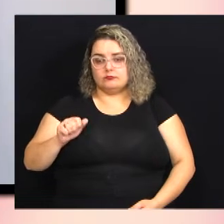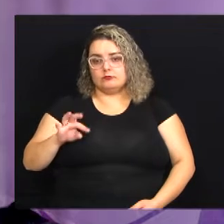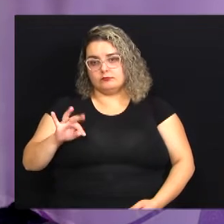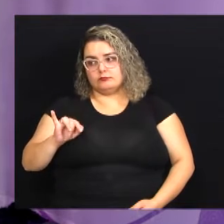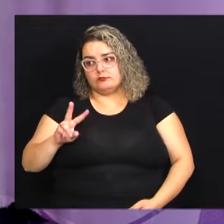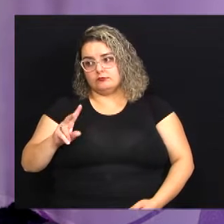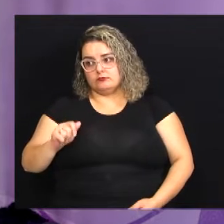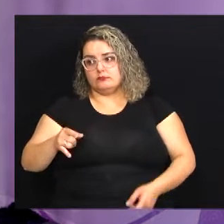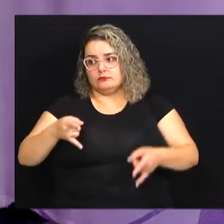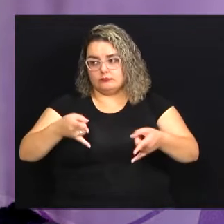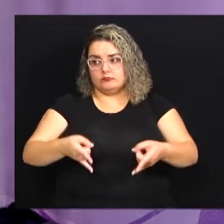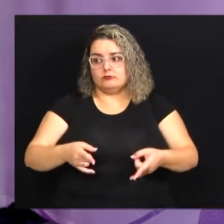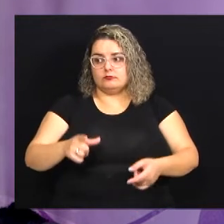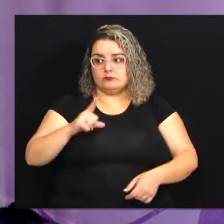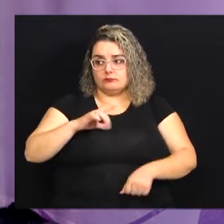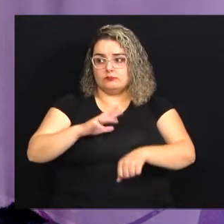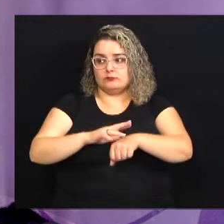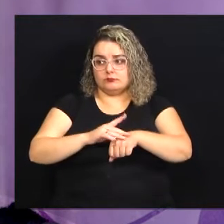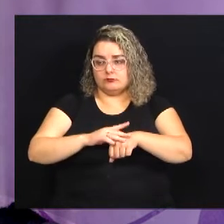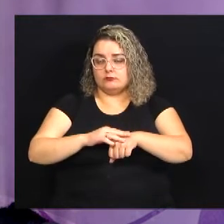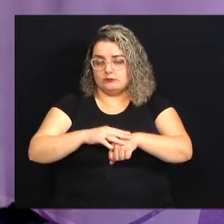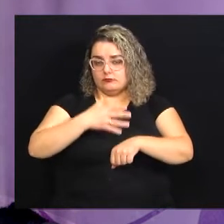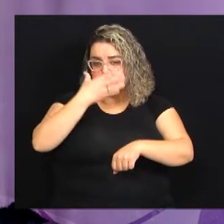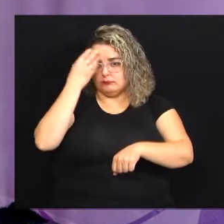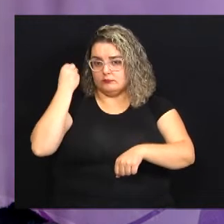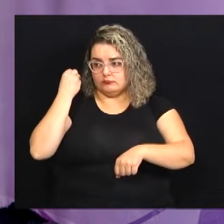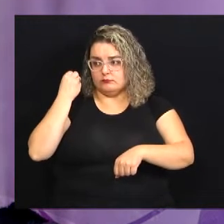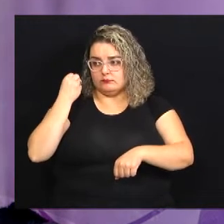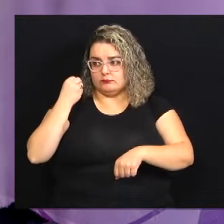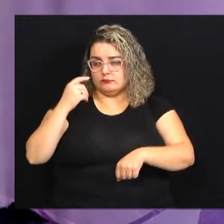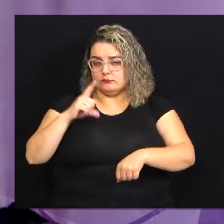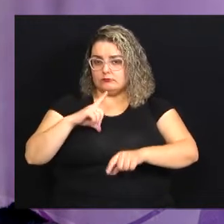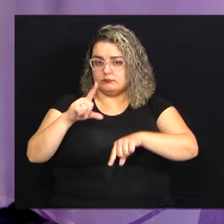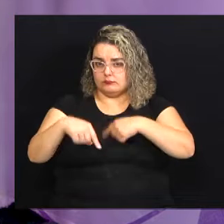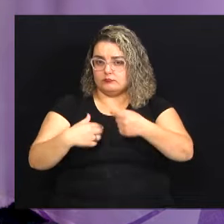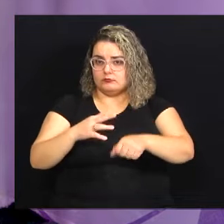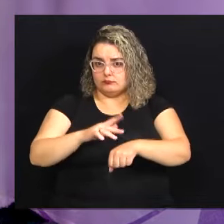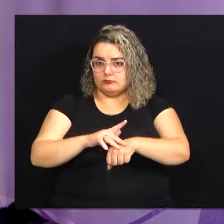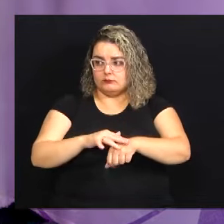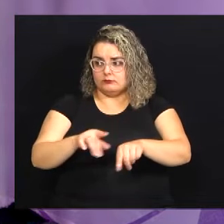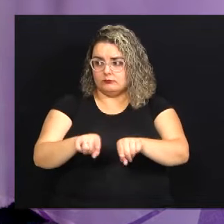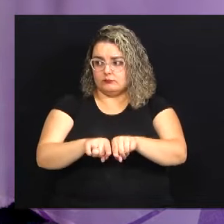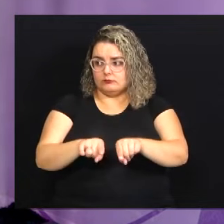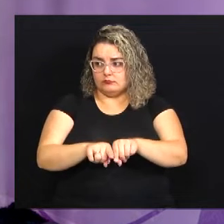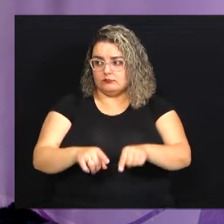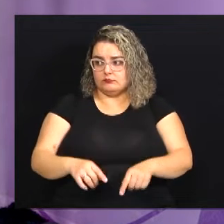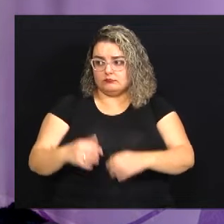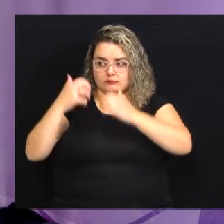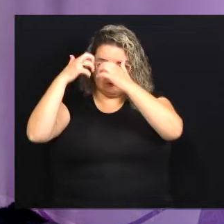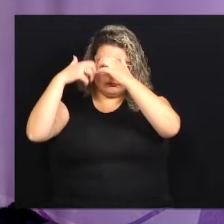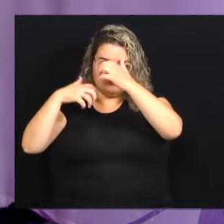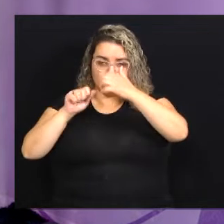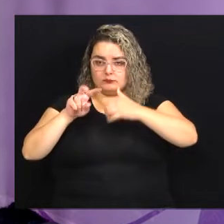né? Quem tem Alzheimer está mais suscetível a ter outras doenças também, tipo um